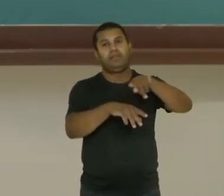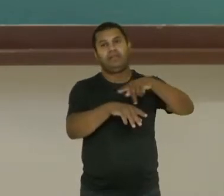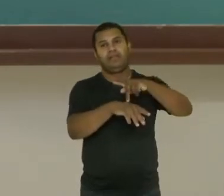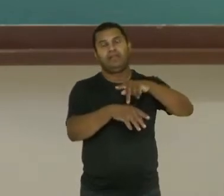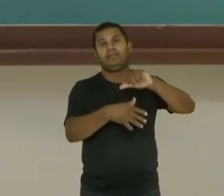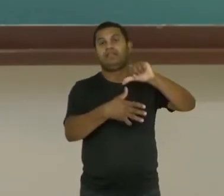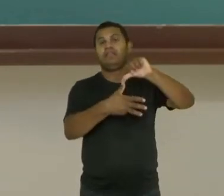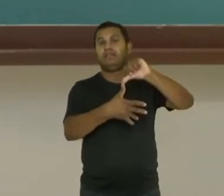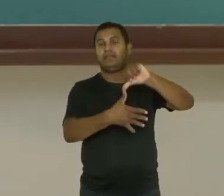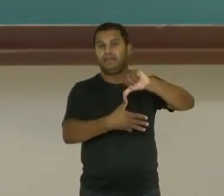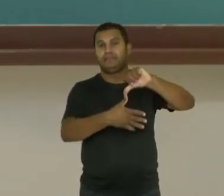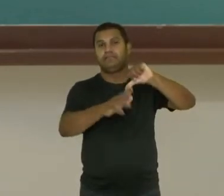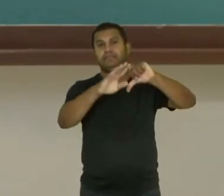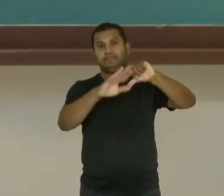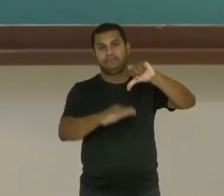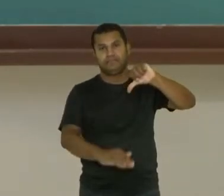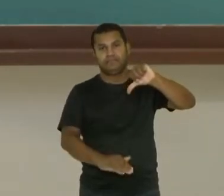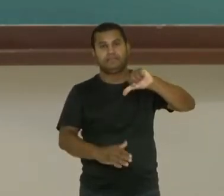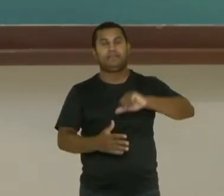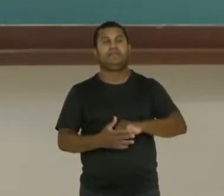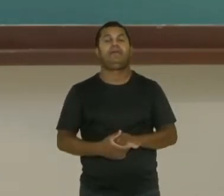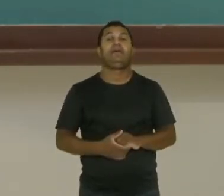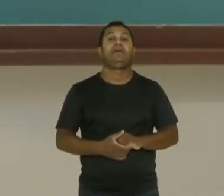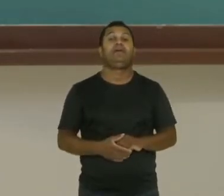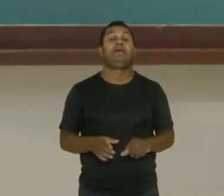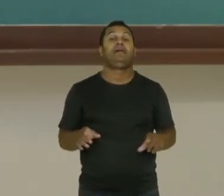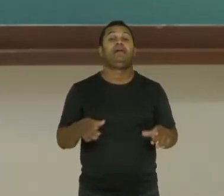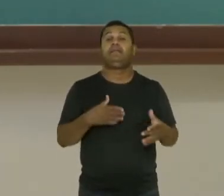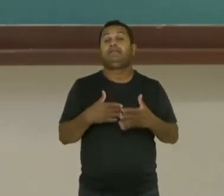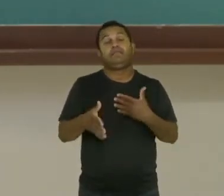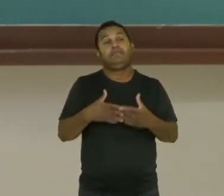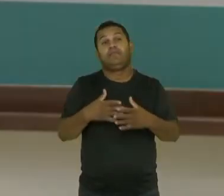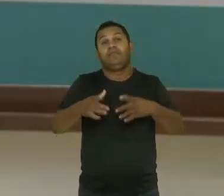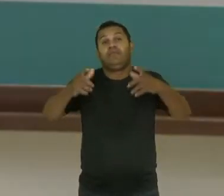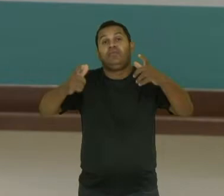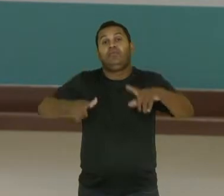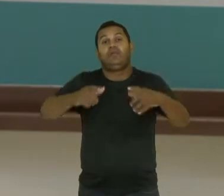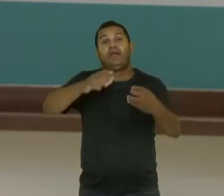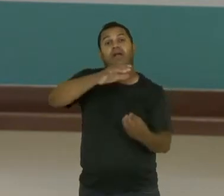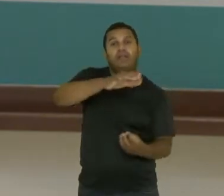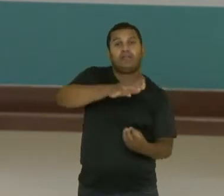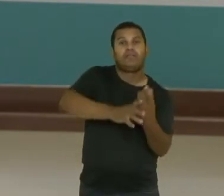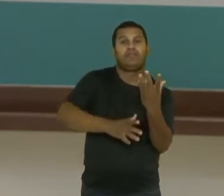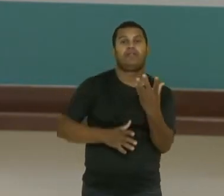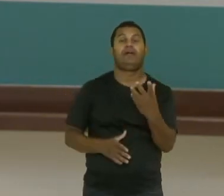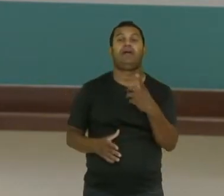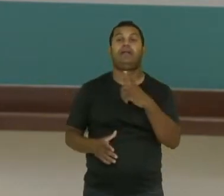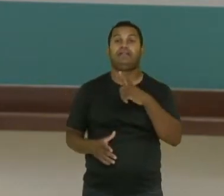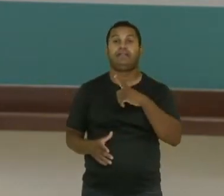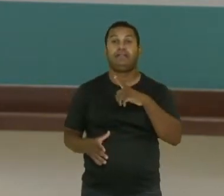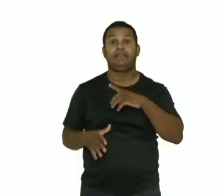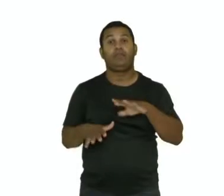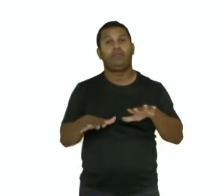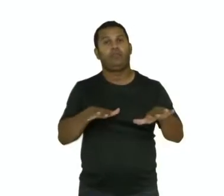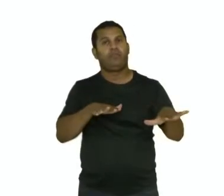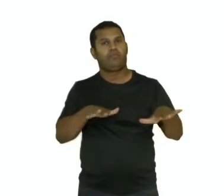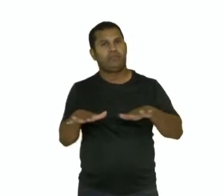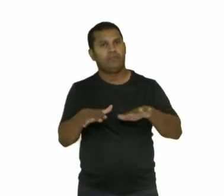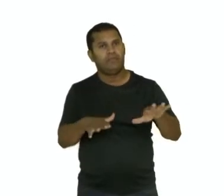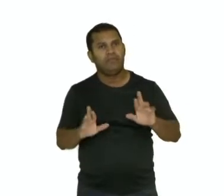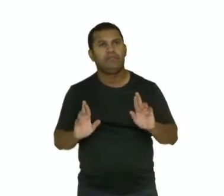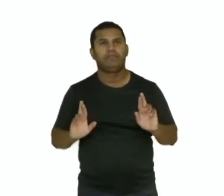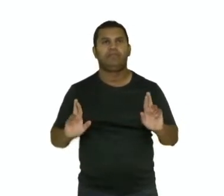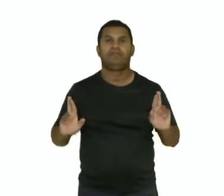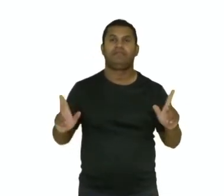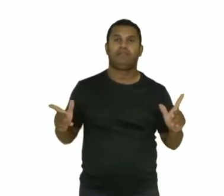onde essa dança foi criada, de onde essa dança surgiu, esse ritmo, ele vai ter uma coreografia específica, ele vai